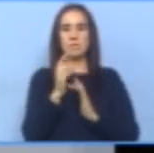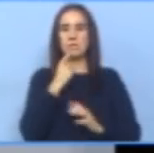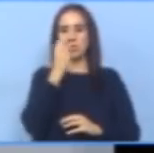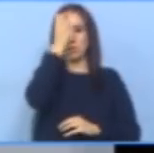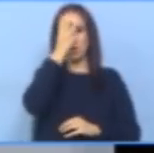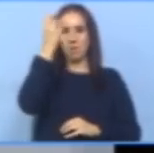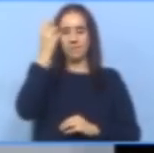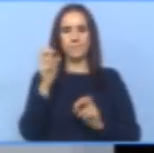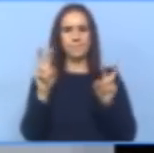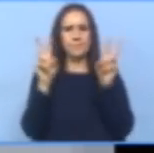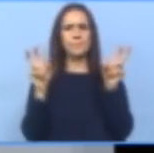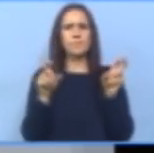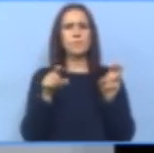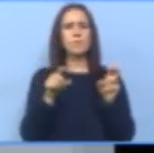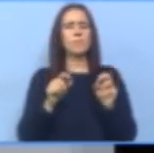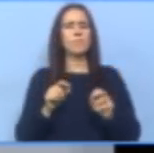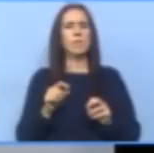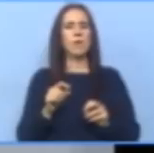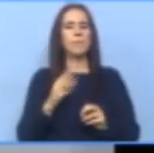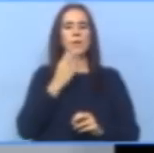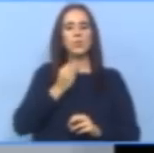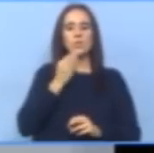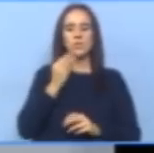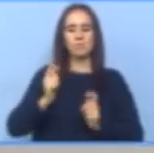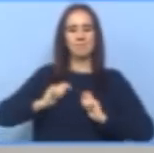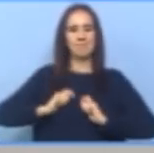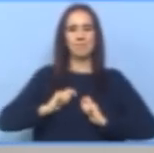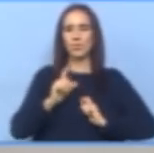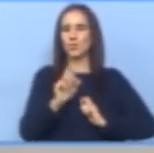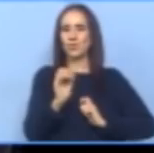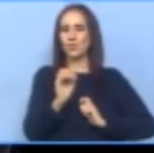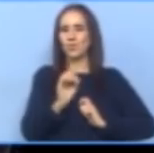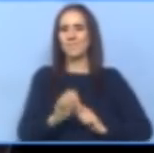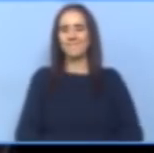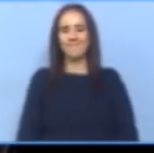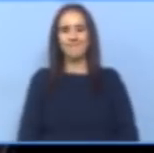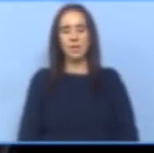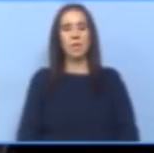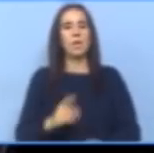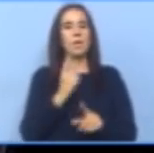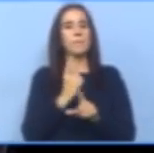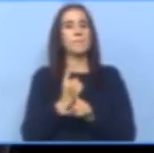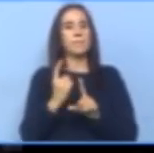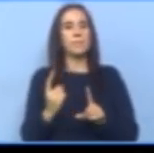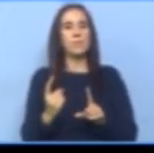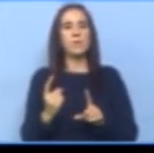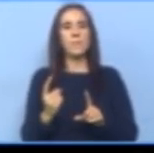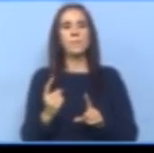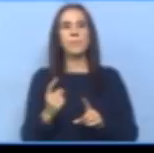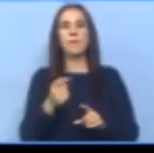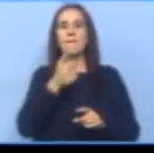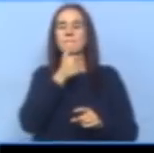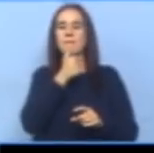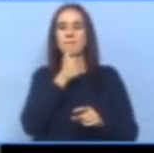rei não vêm do judaísmo. Vêm de representantes da